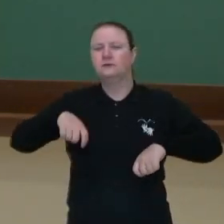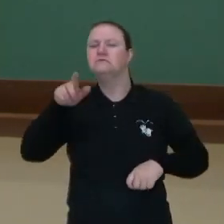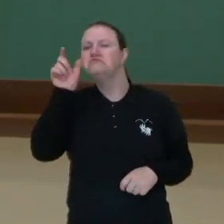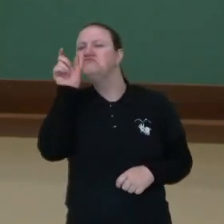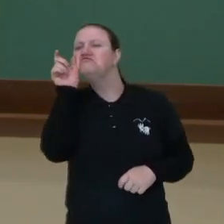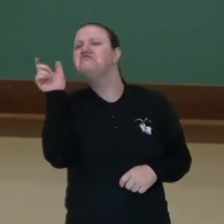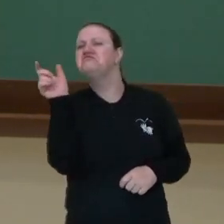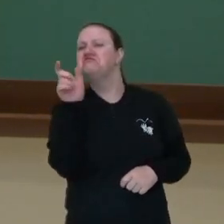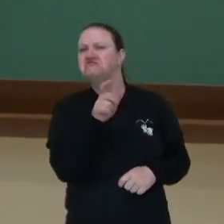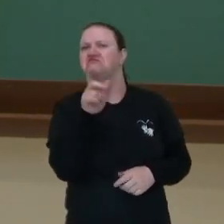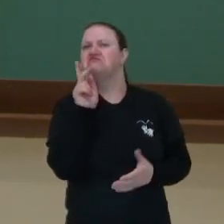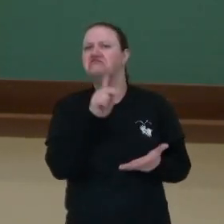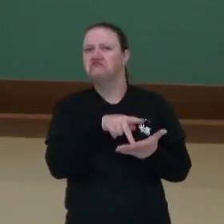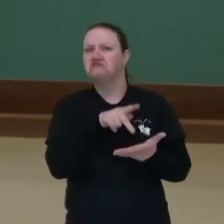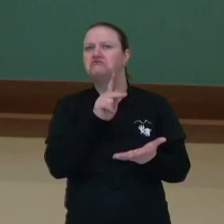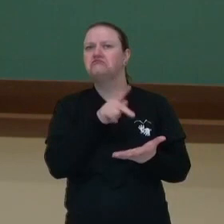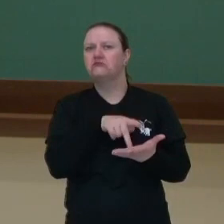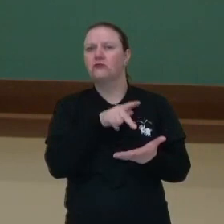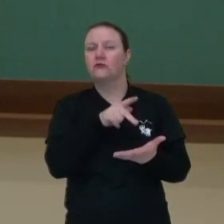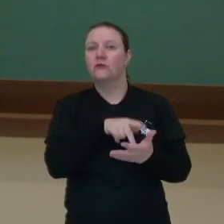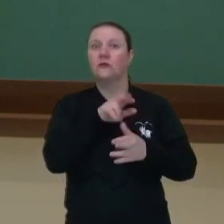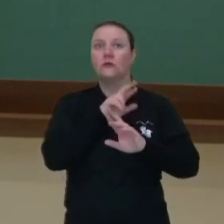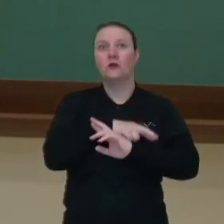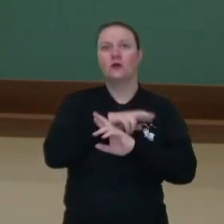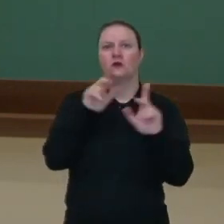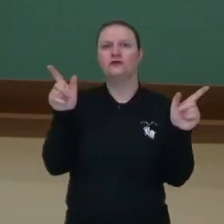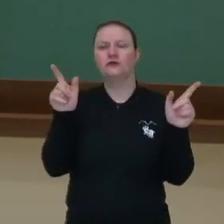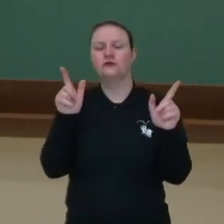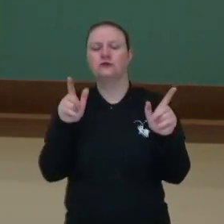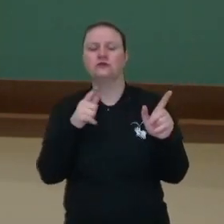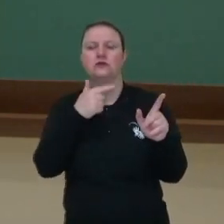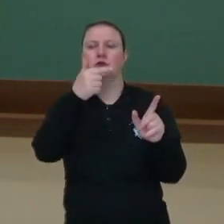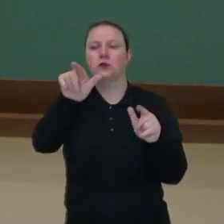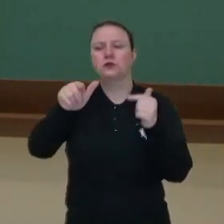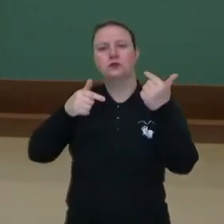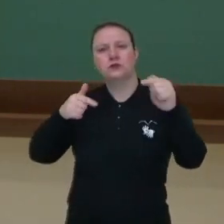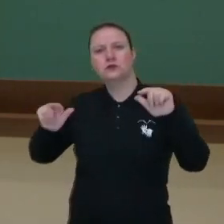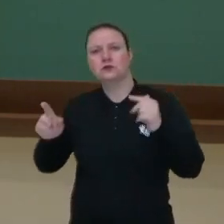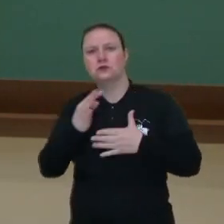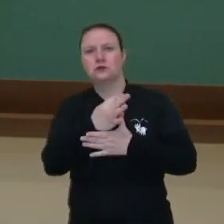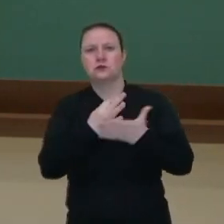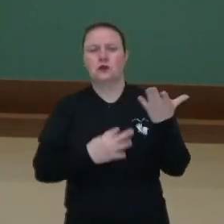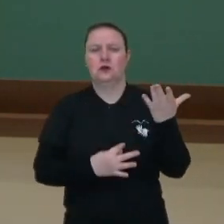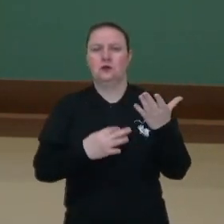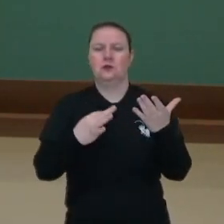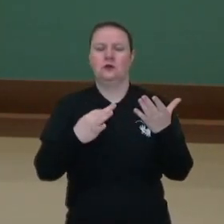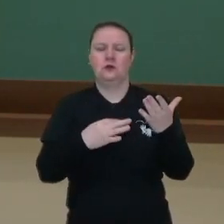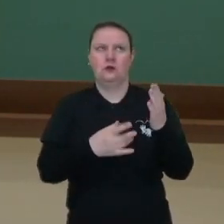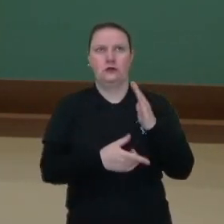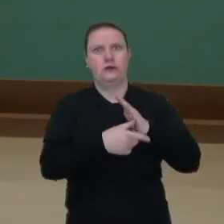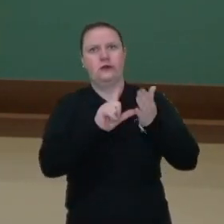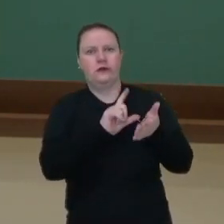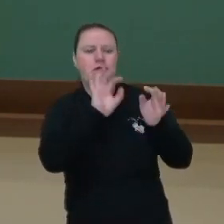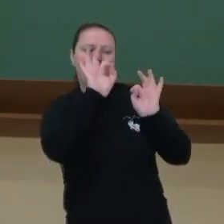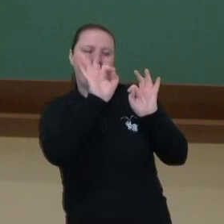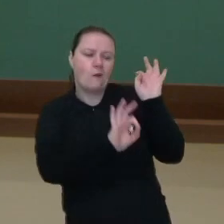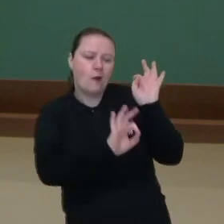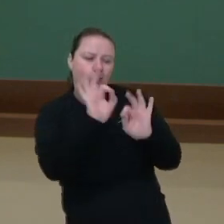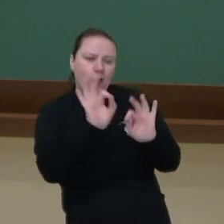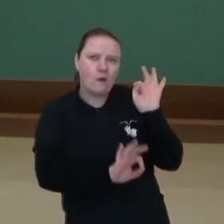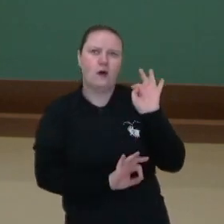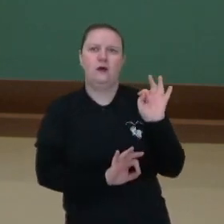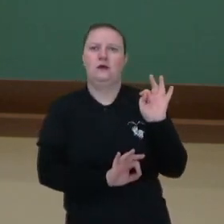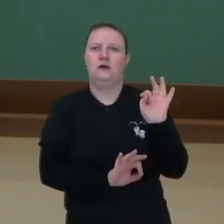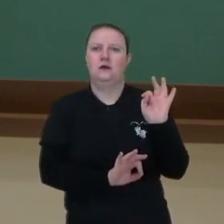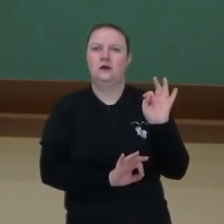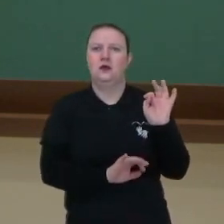interessante esse gênero textual, que é bem diferente da maioria dos outros textos que são programados e não tem data de